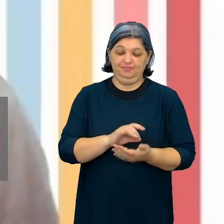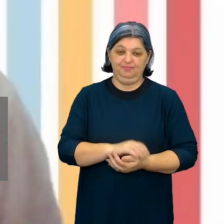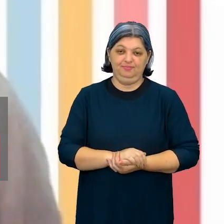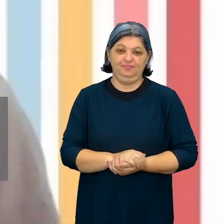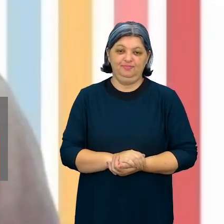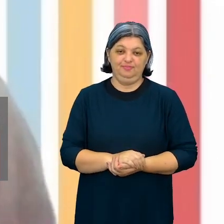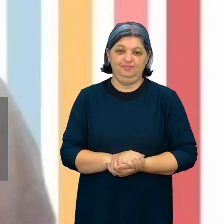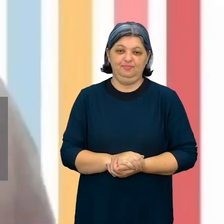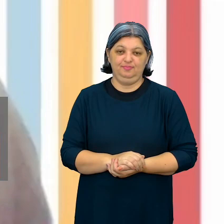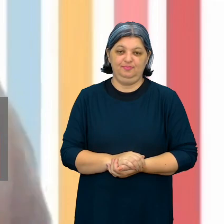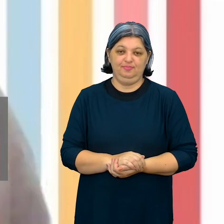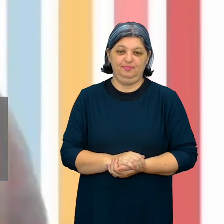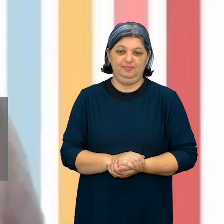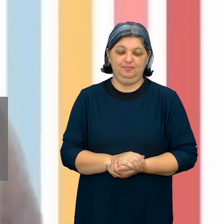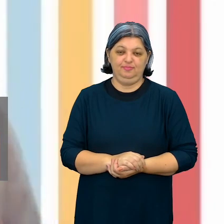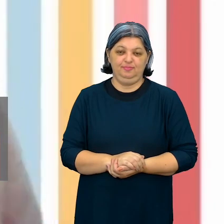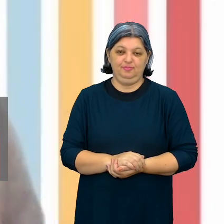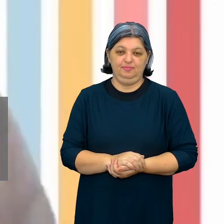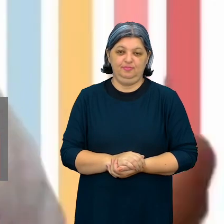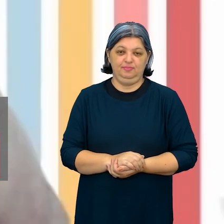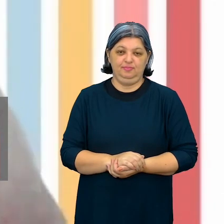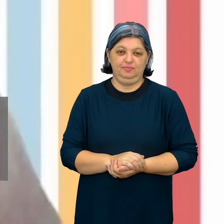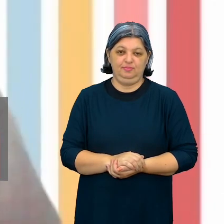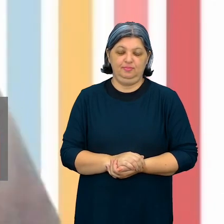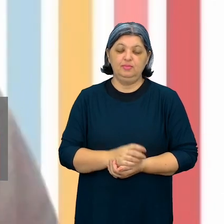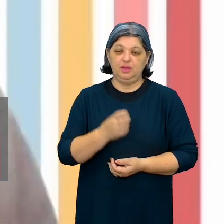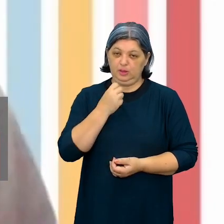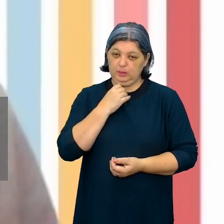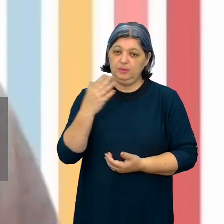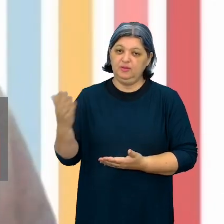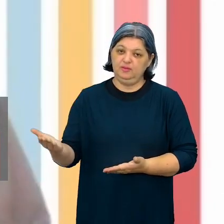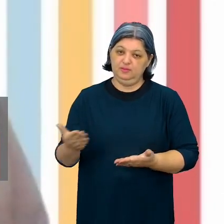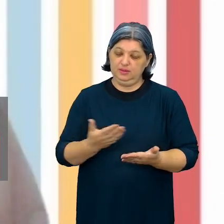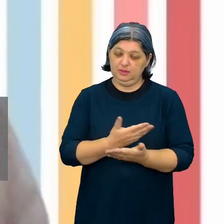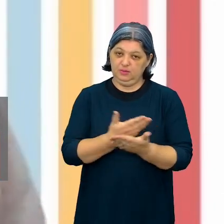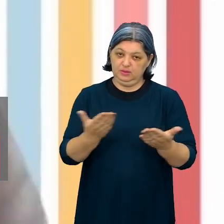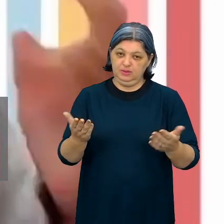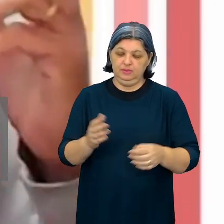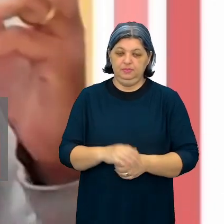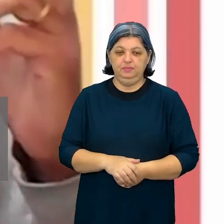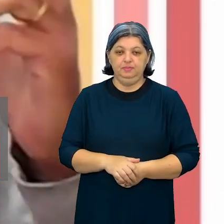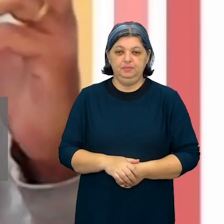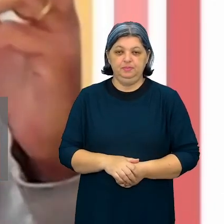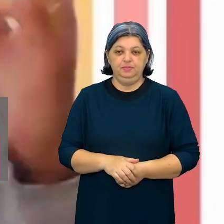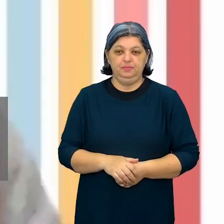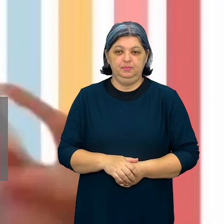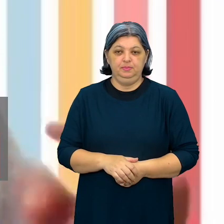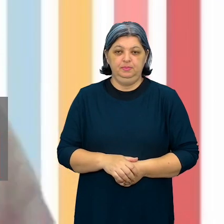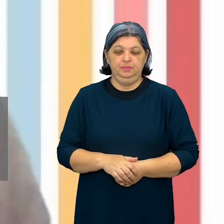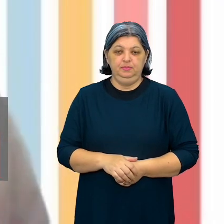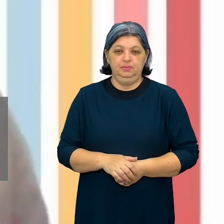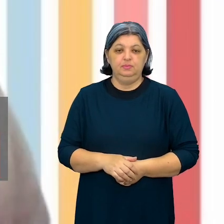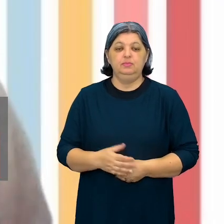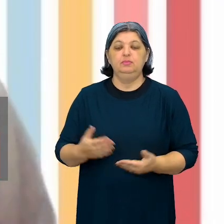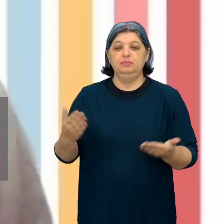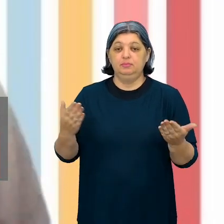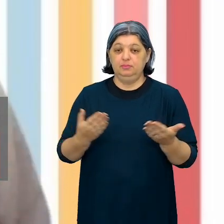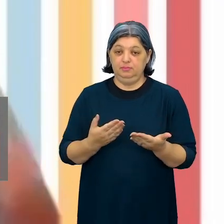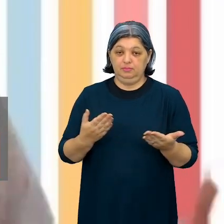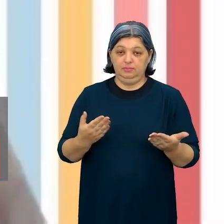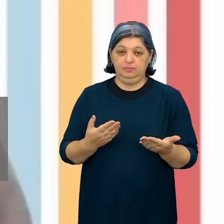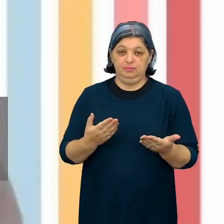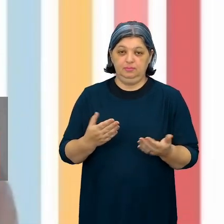eu gostaria de desejar as boas-vindas a todos vocês Box É nesse momento